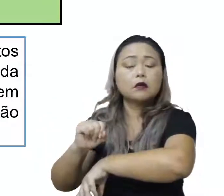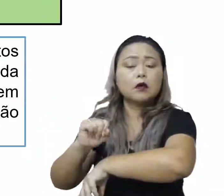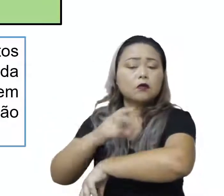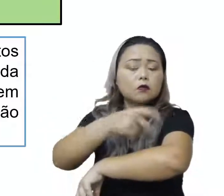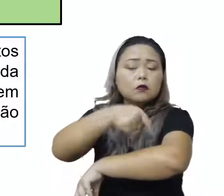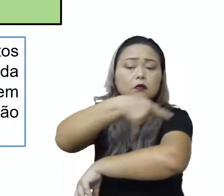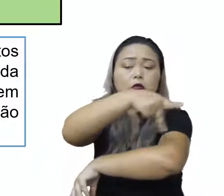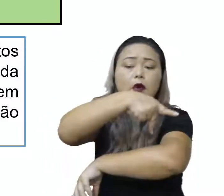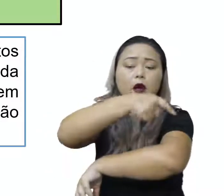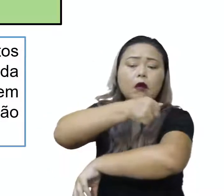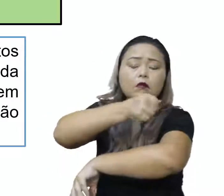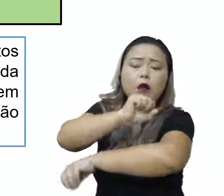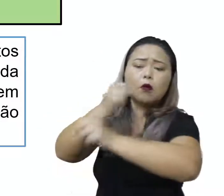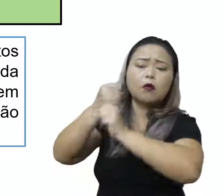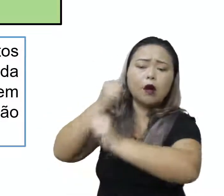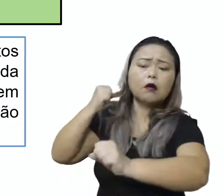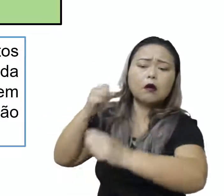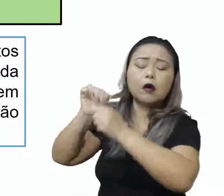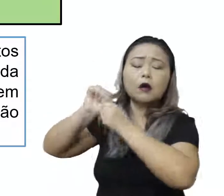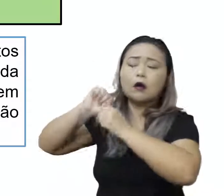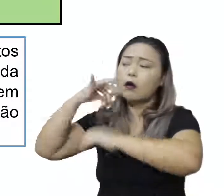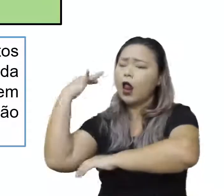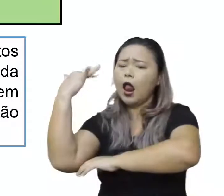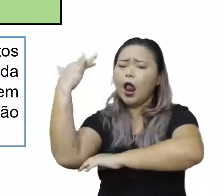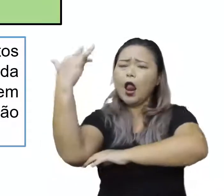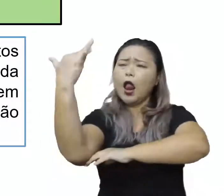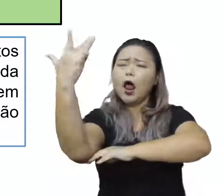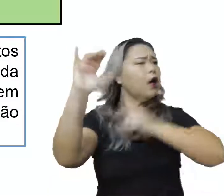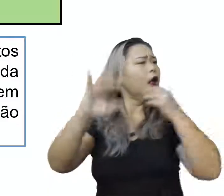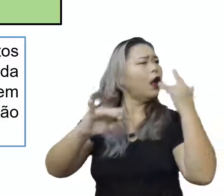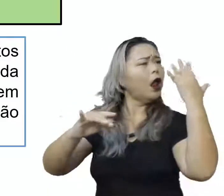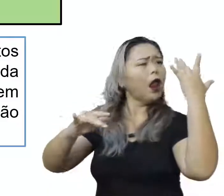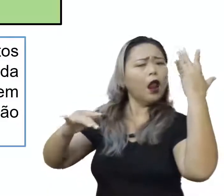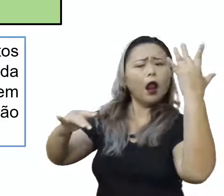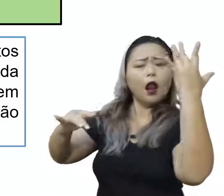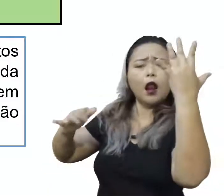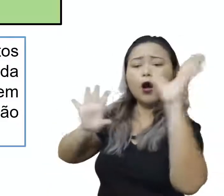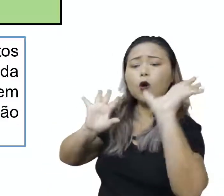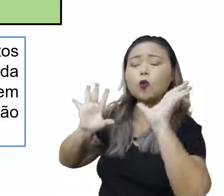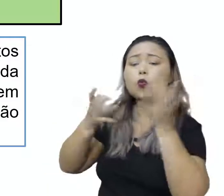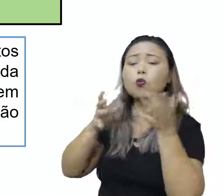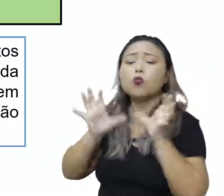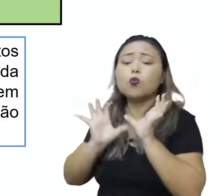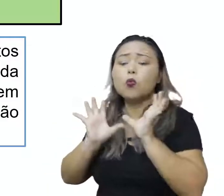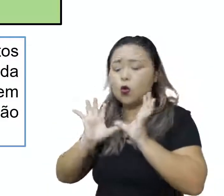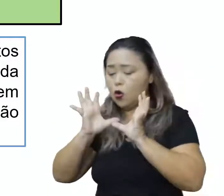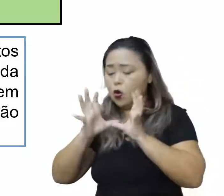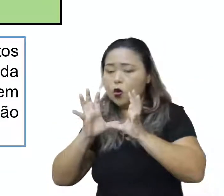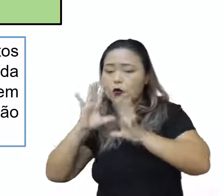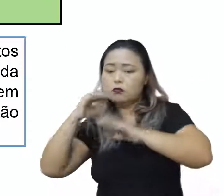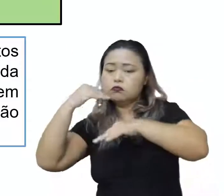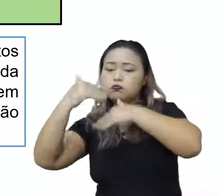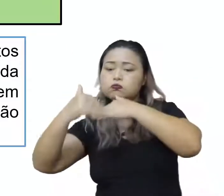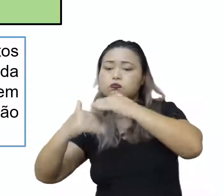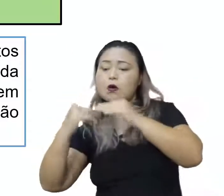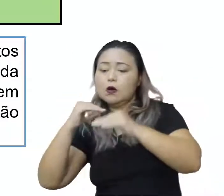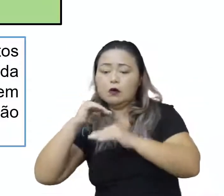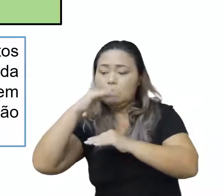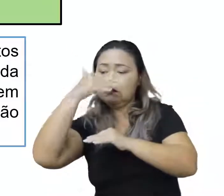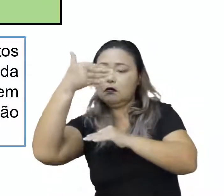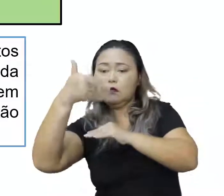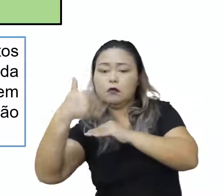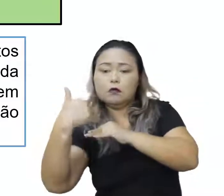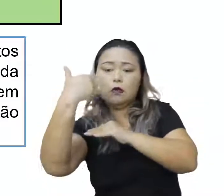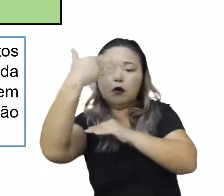grande reserva nacional de floresta, pode ser um conjunto, uma cadeia de montanhas, pode ser